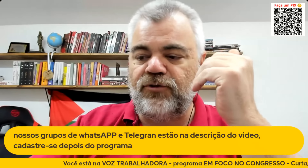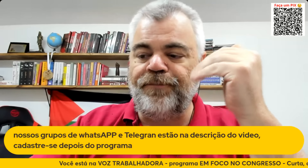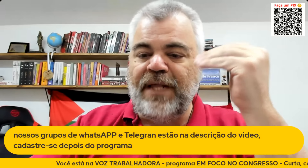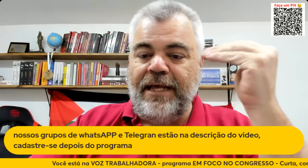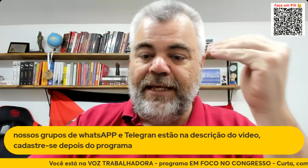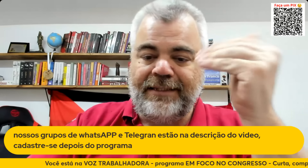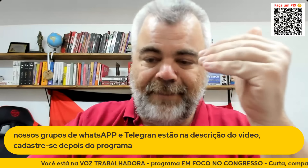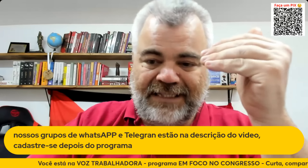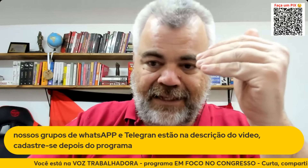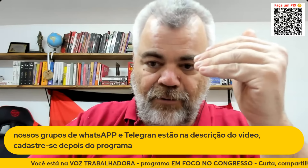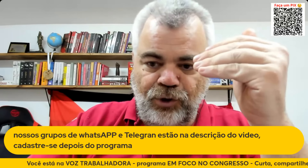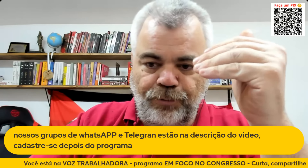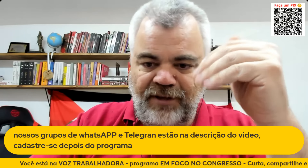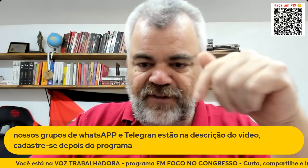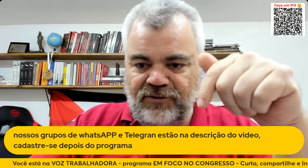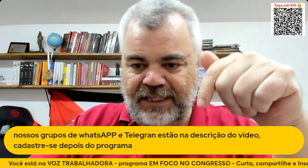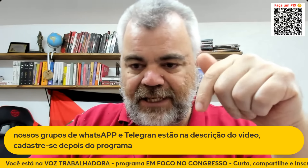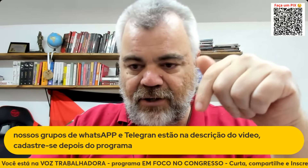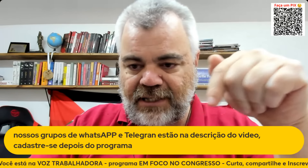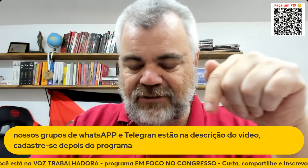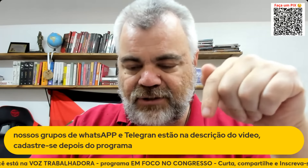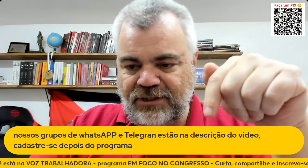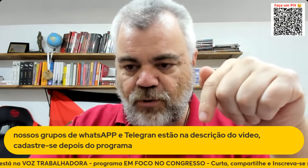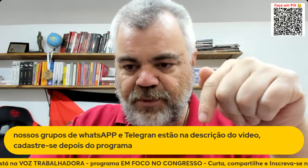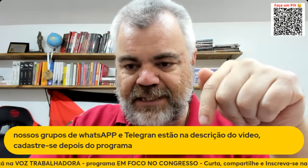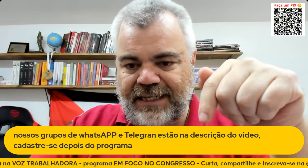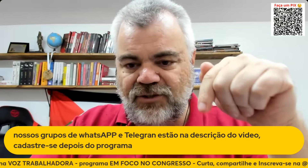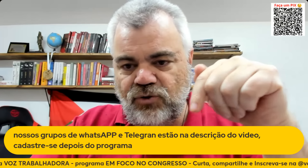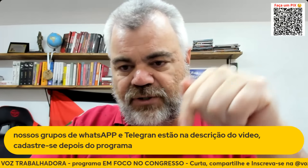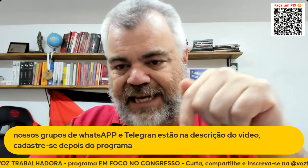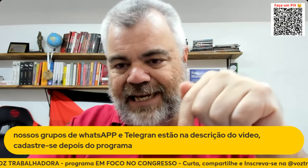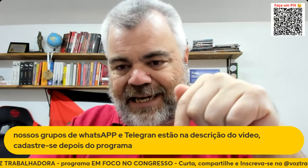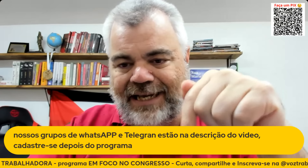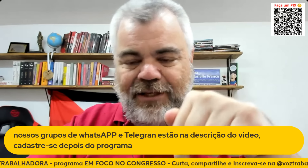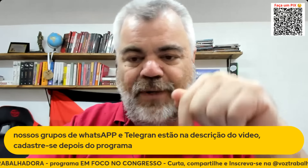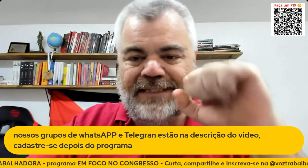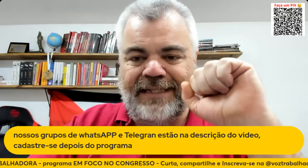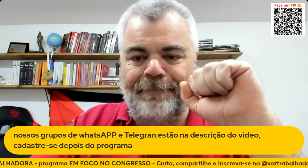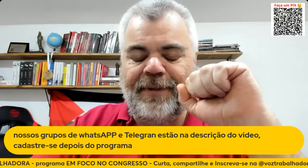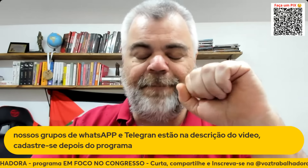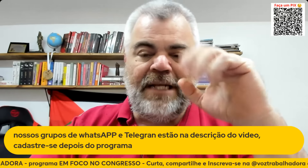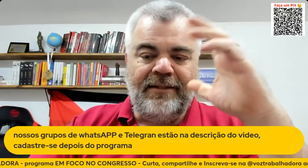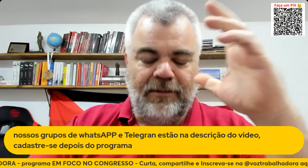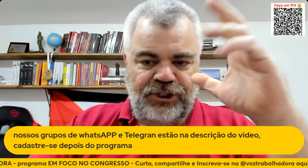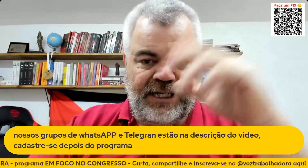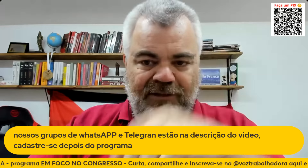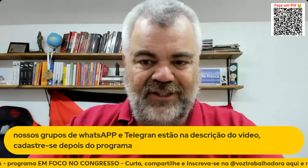bem-vindos e também serão muito bem-vindos aqui ó nas nossas comunidades do telegram e WhatsApp Estamos chegando a